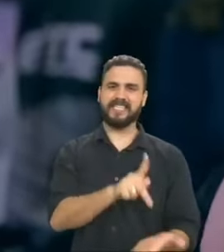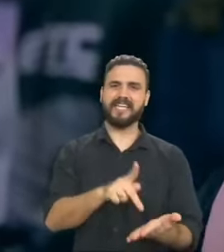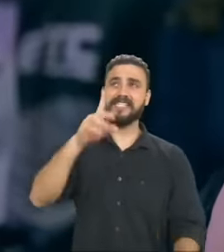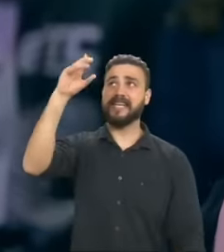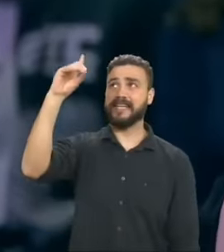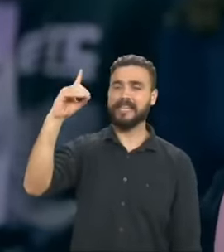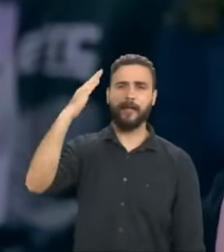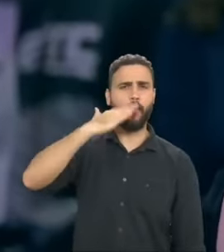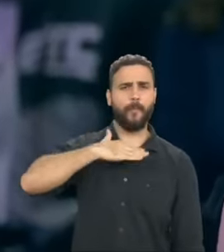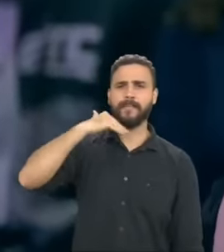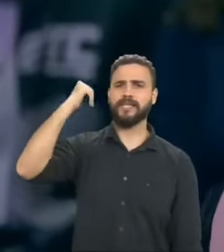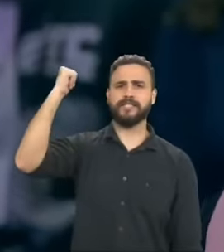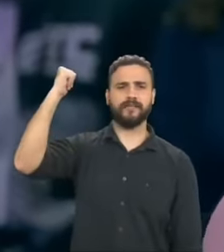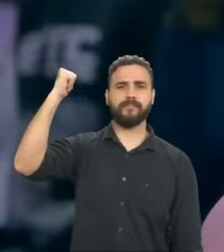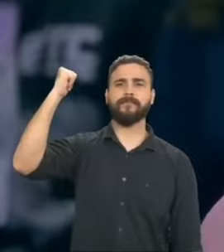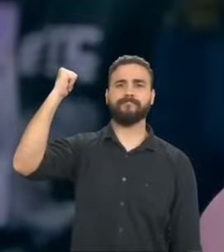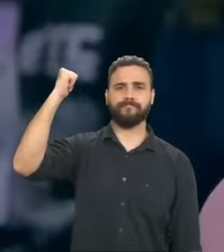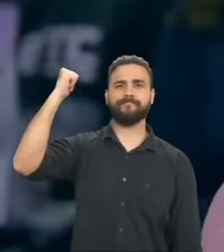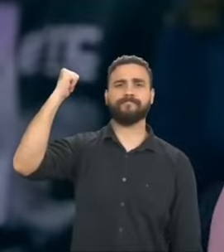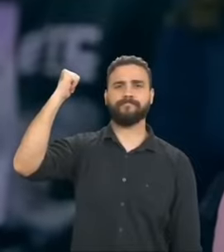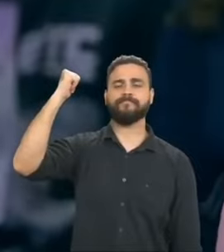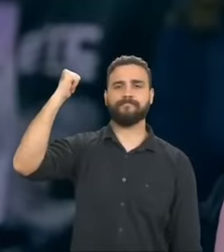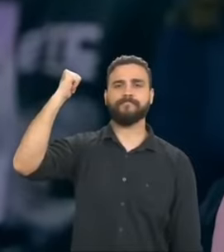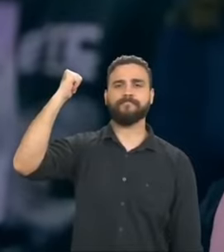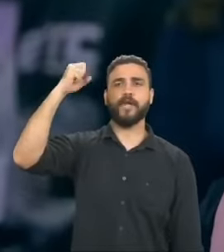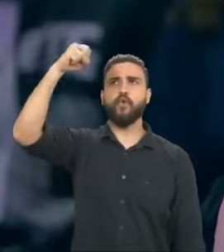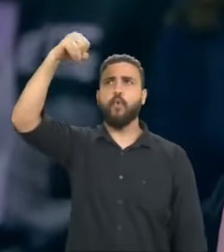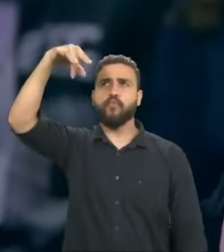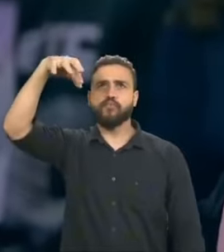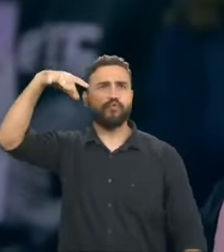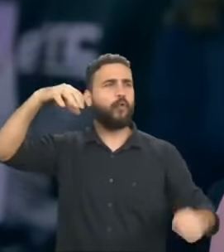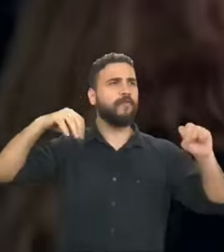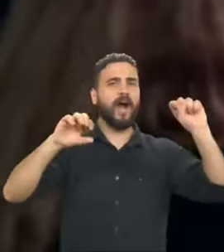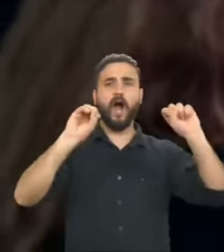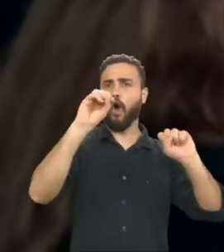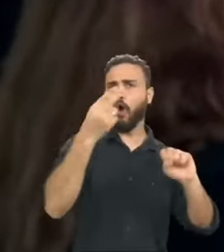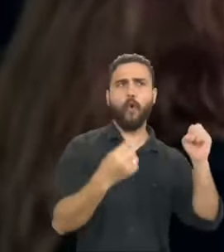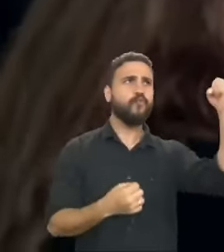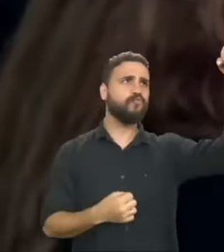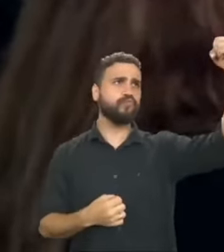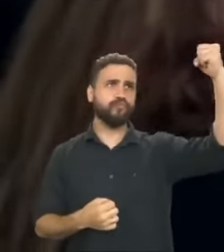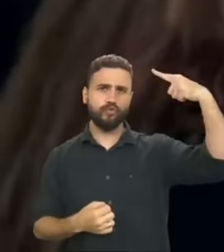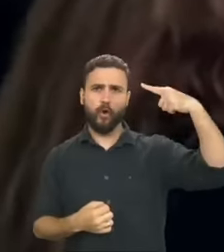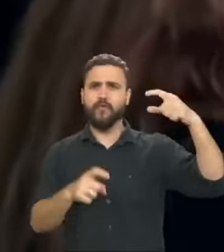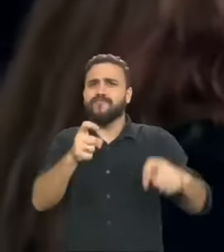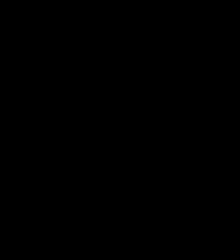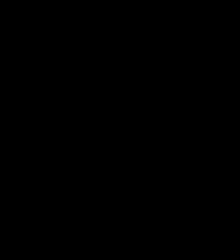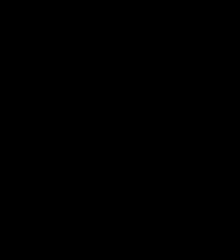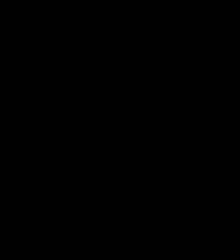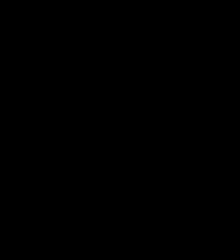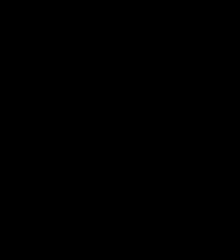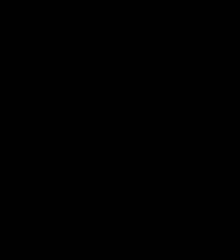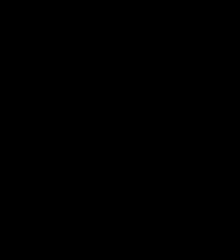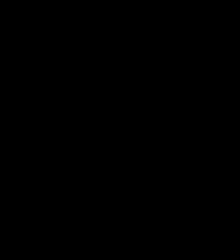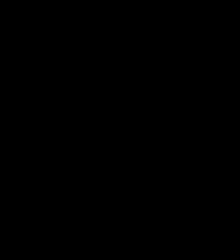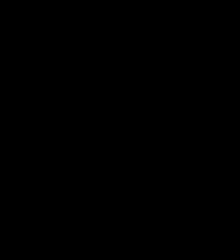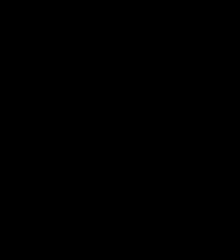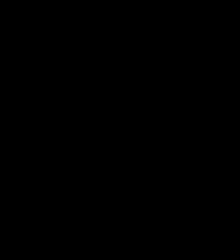é meu, e tenha chuva ou tenha sol, eu vou continuar ali em nome de Jesus.